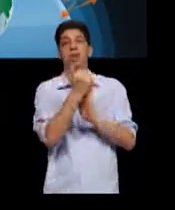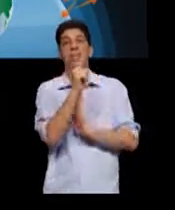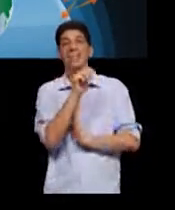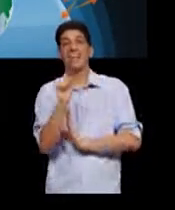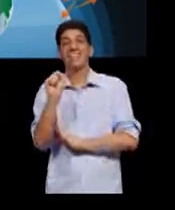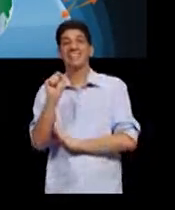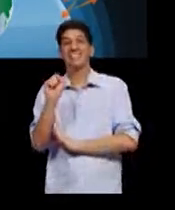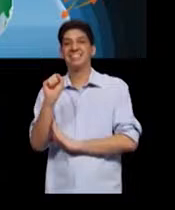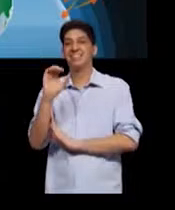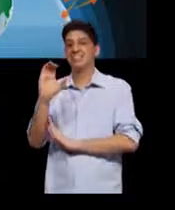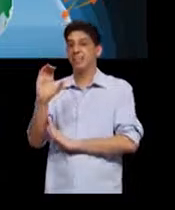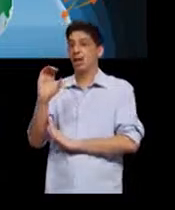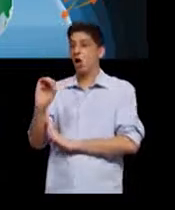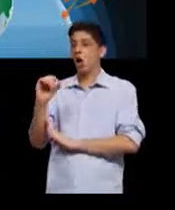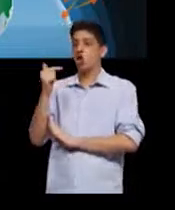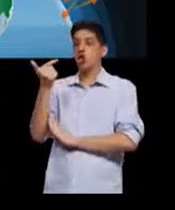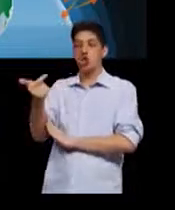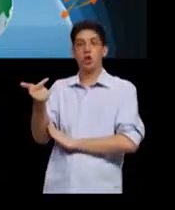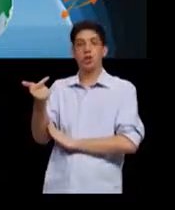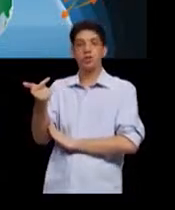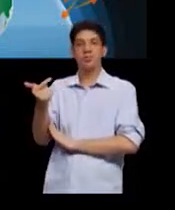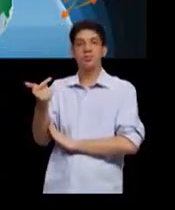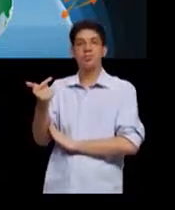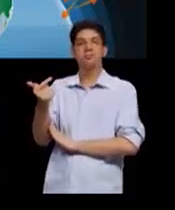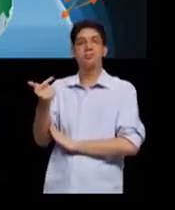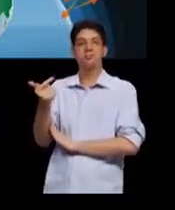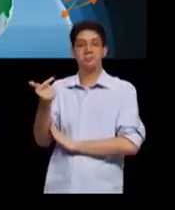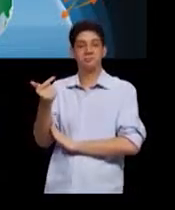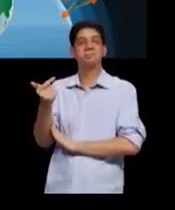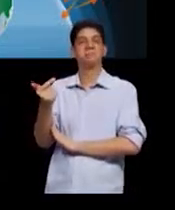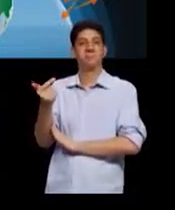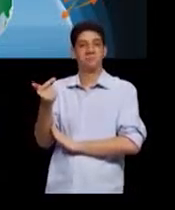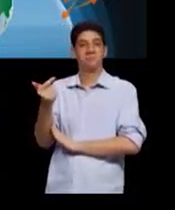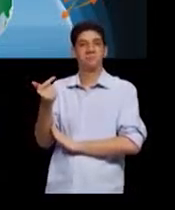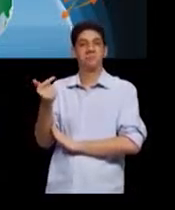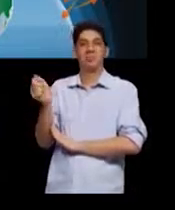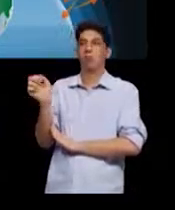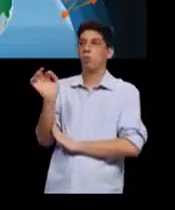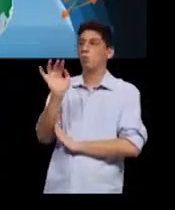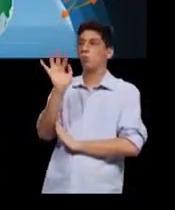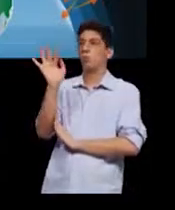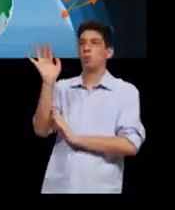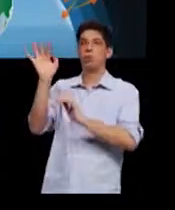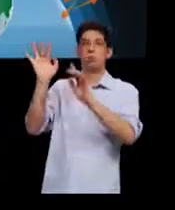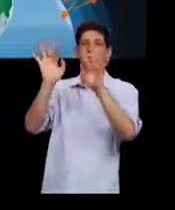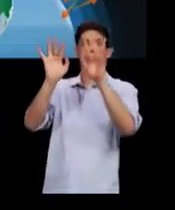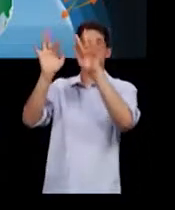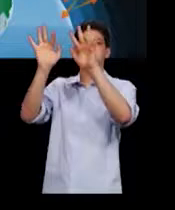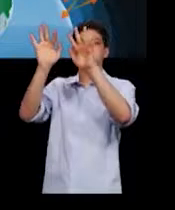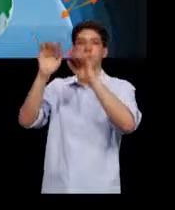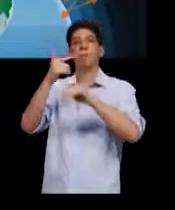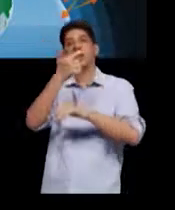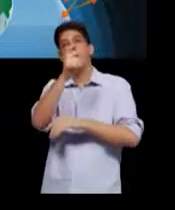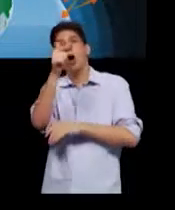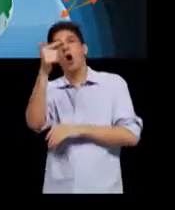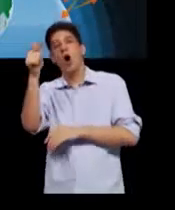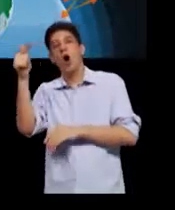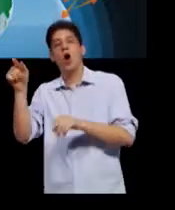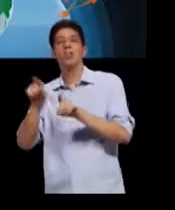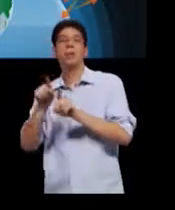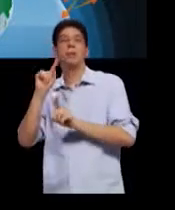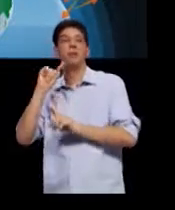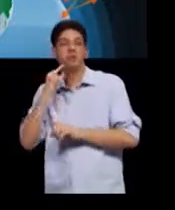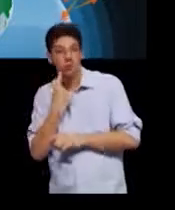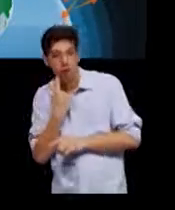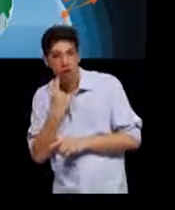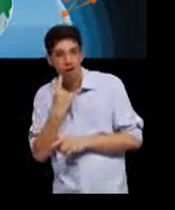ar. O CO2, né, como também outros gases poluentes, eles na